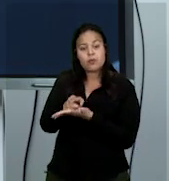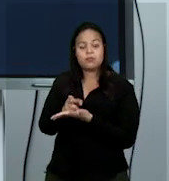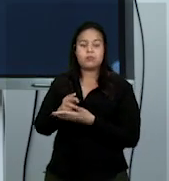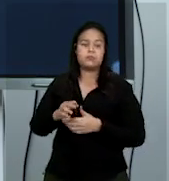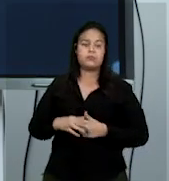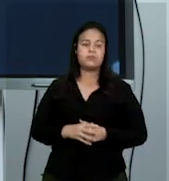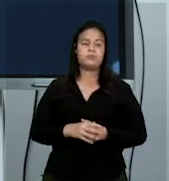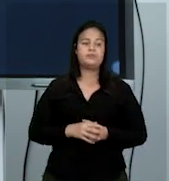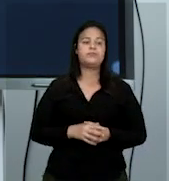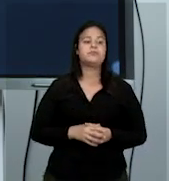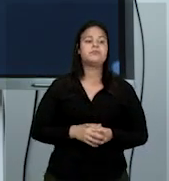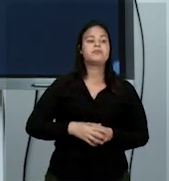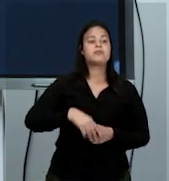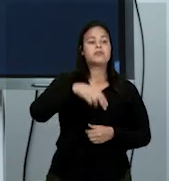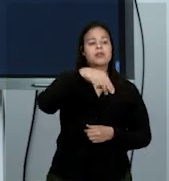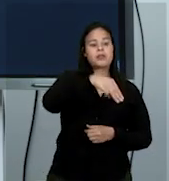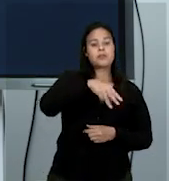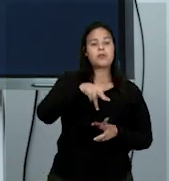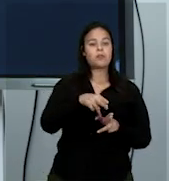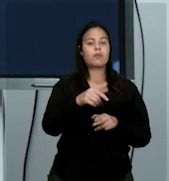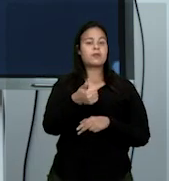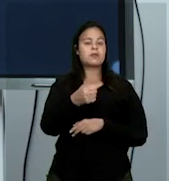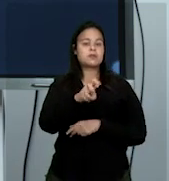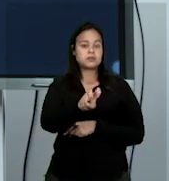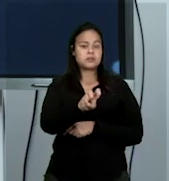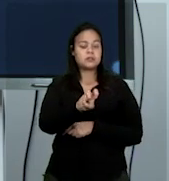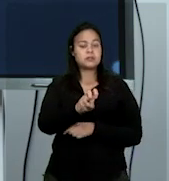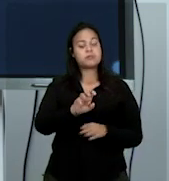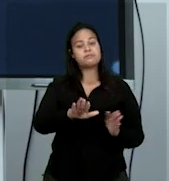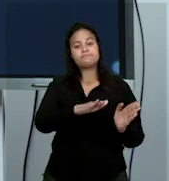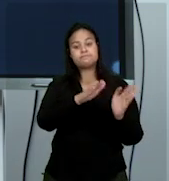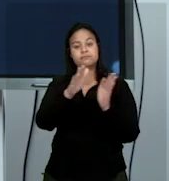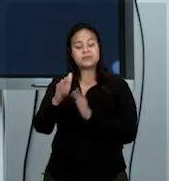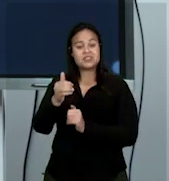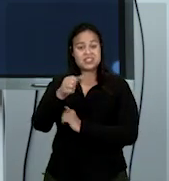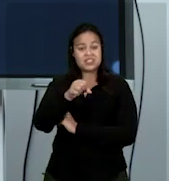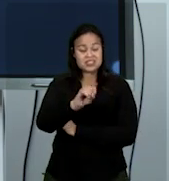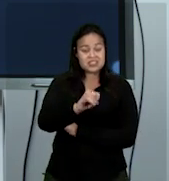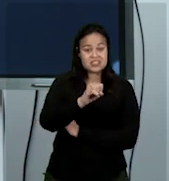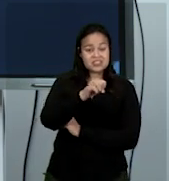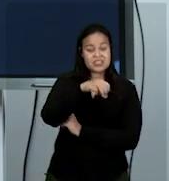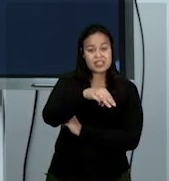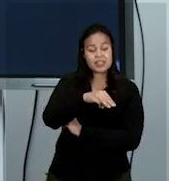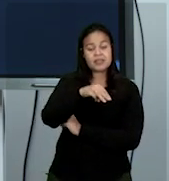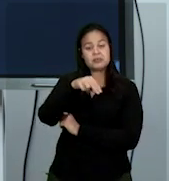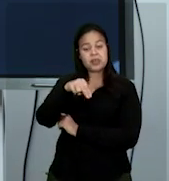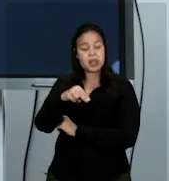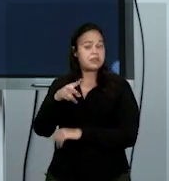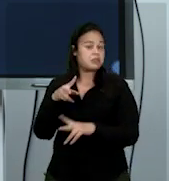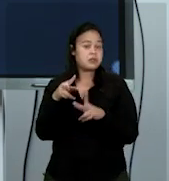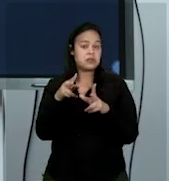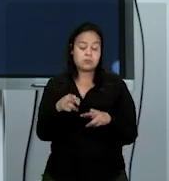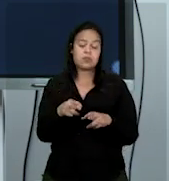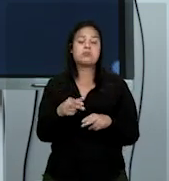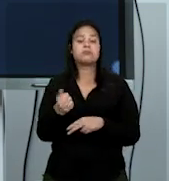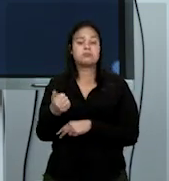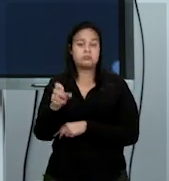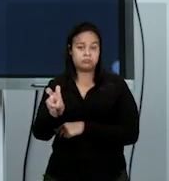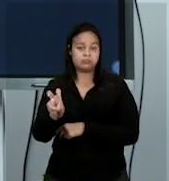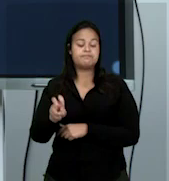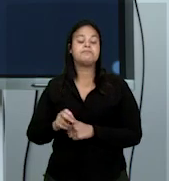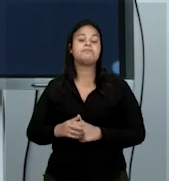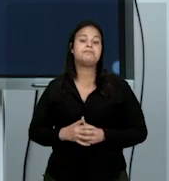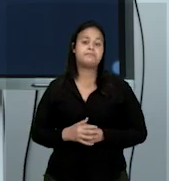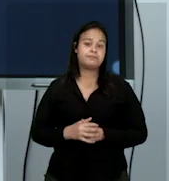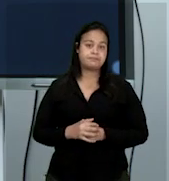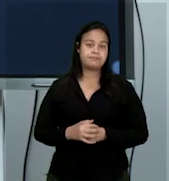M é igual a 15. E, consequentemente, se o M é 15 e o N é igual, então o N também vai